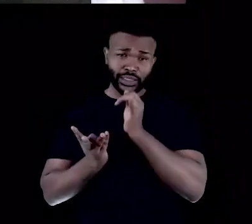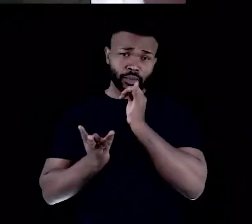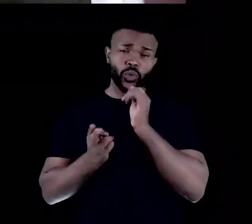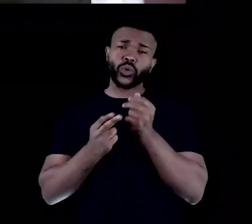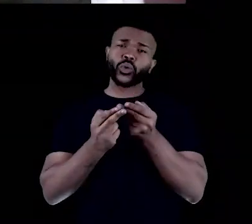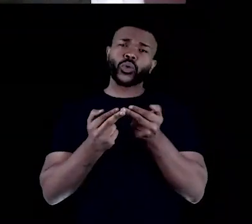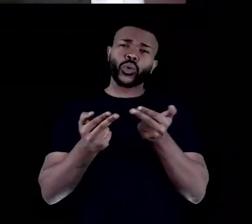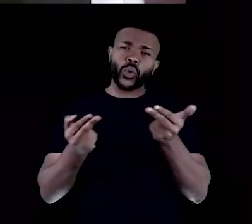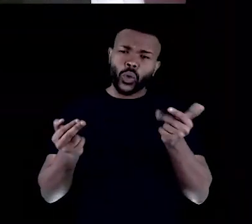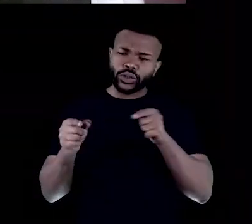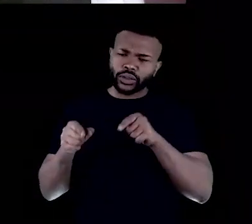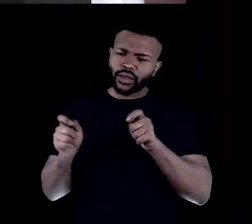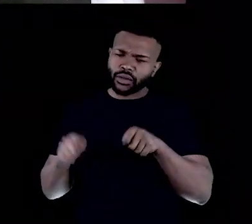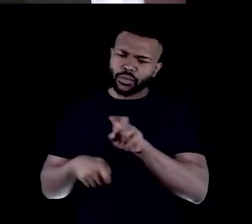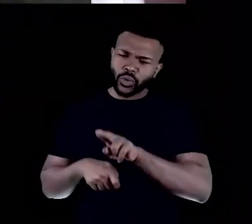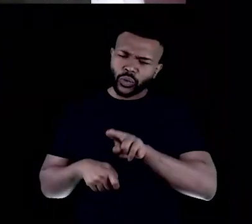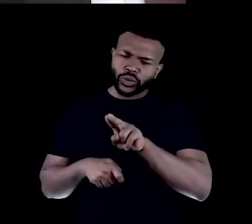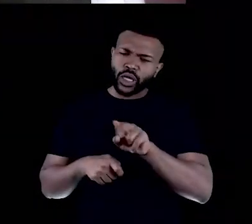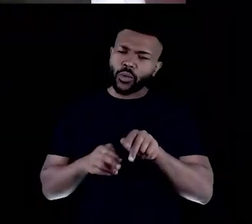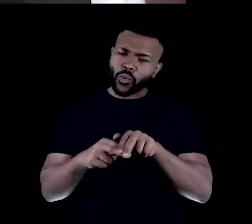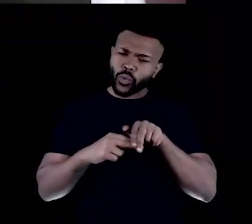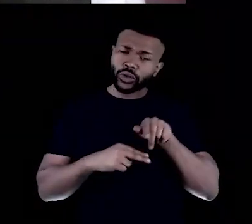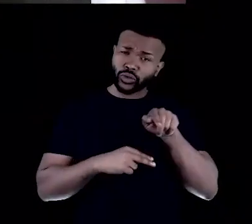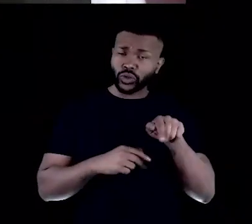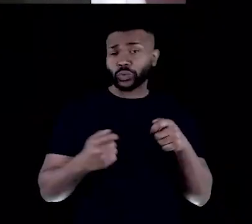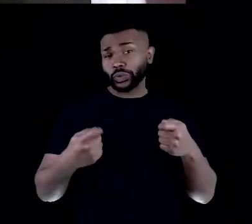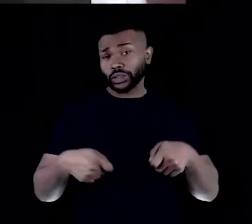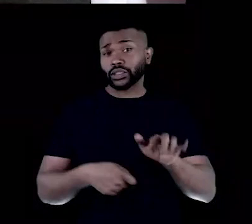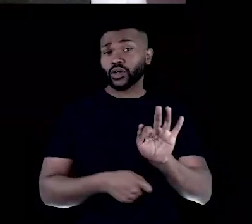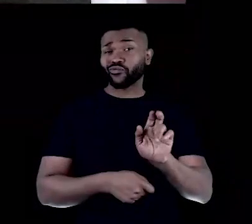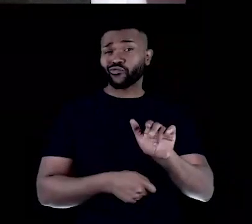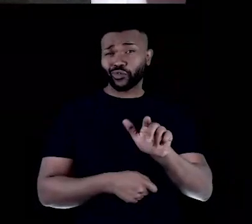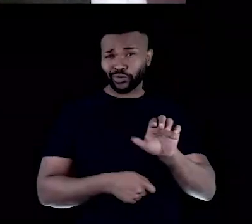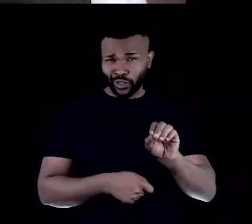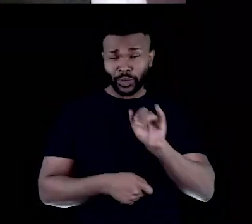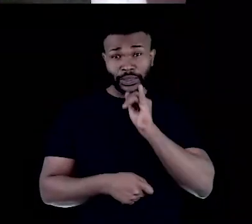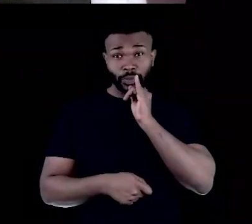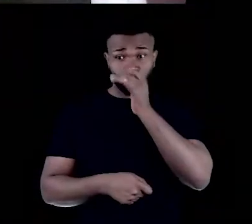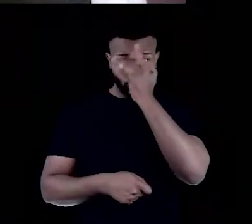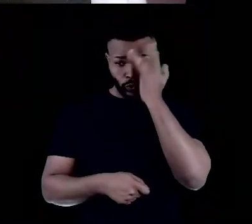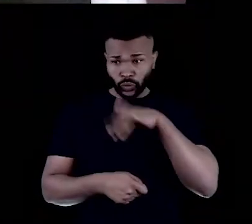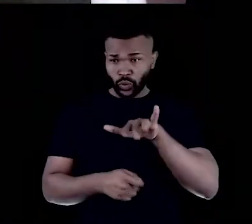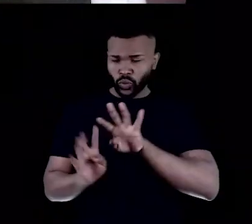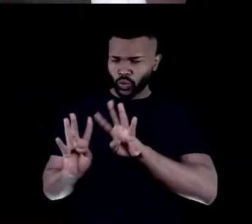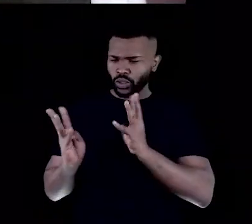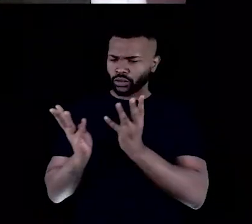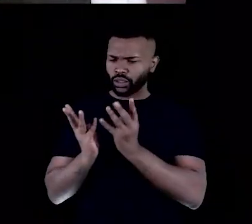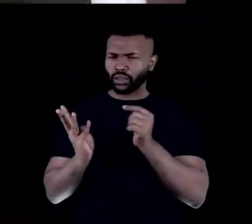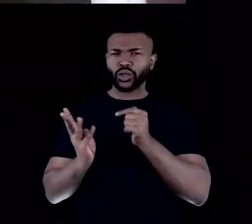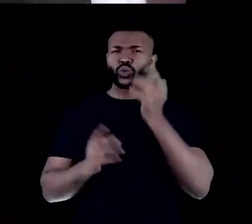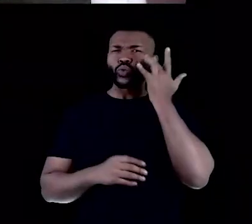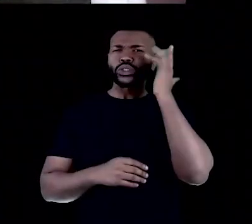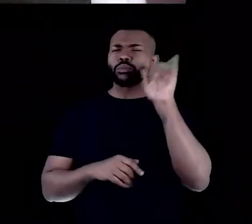as coisas são meios para algo, ou que as coisas precisam ter uma função. Então, quando as pessoas ficaram de quarentena, elas não